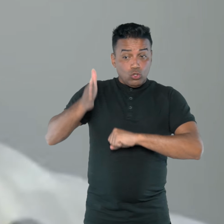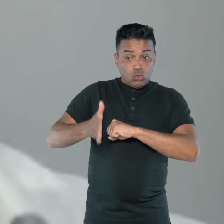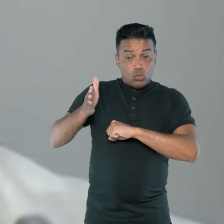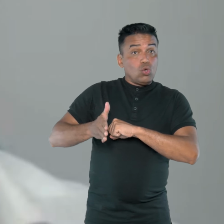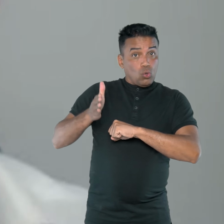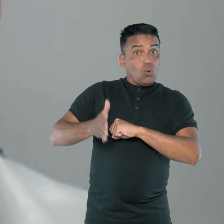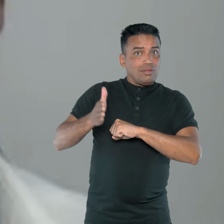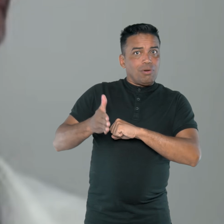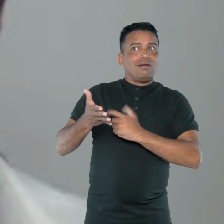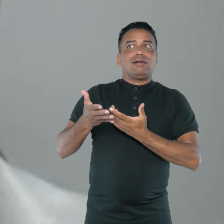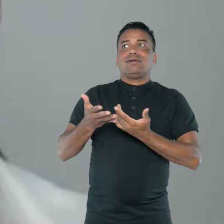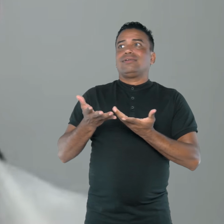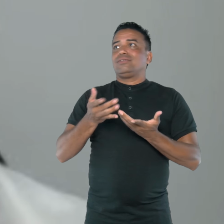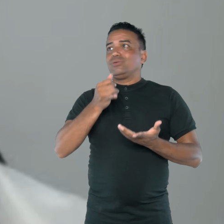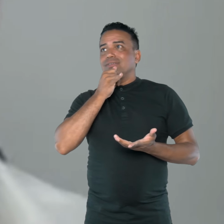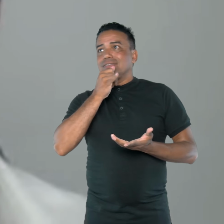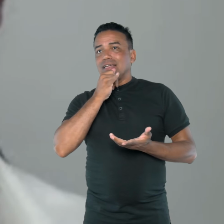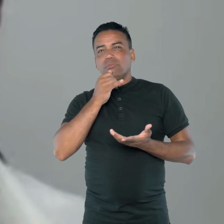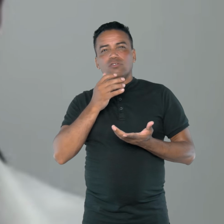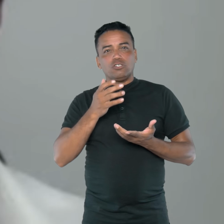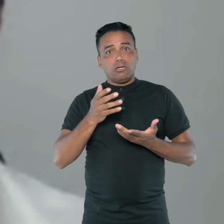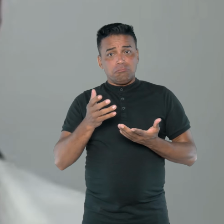né, armaduras.